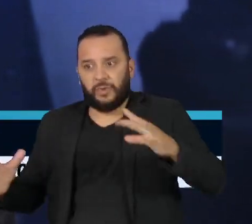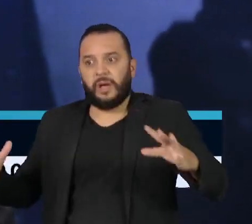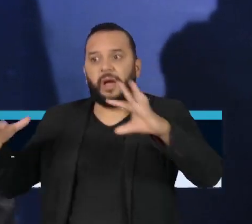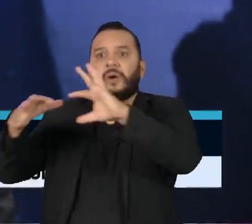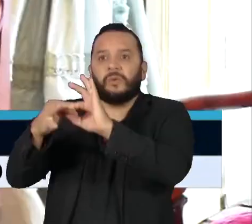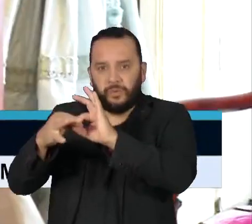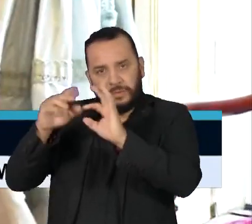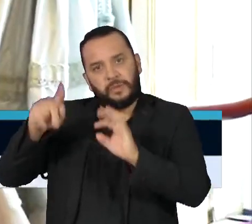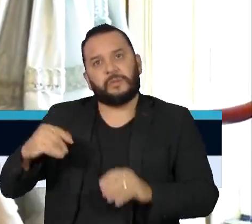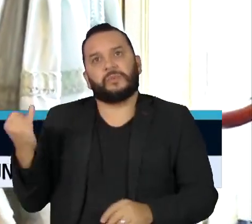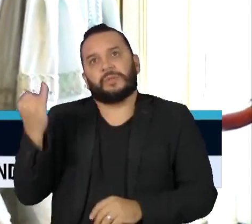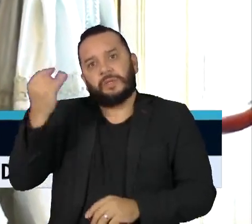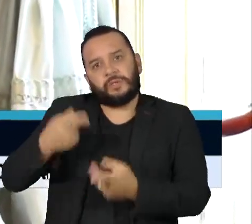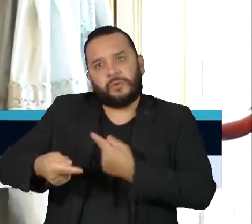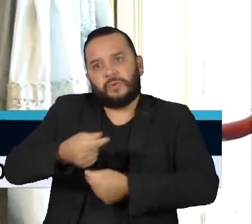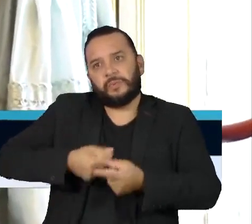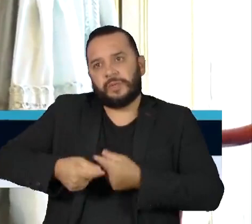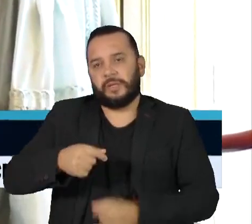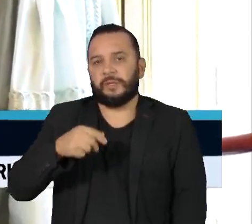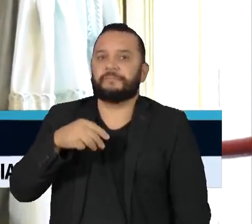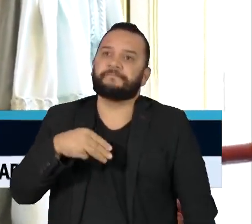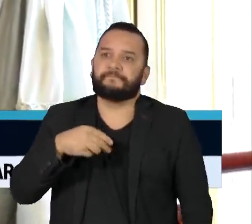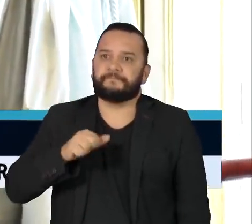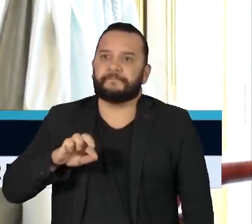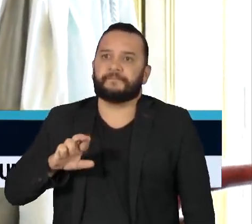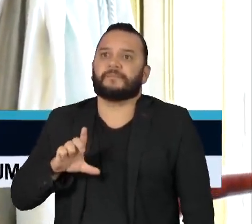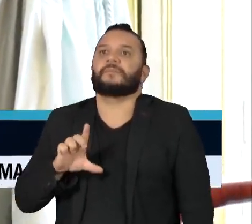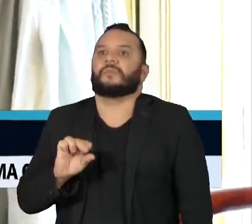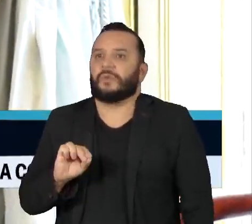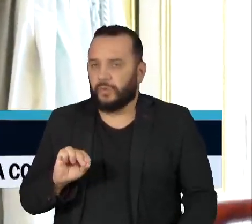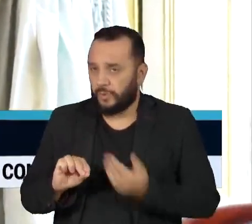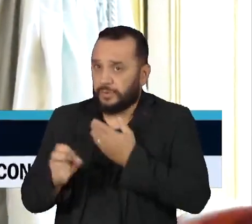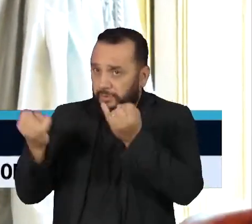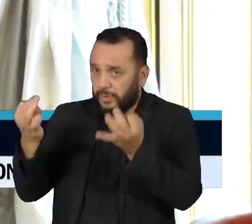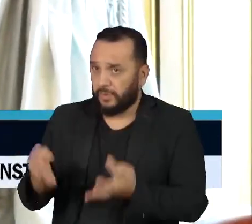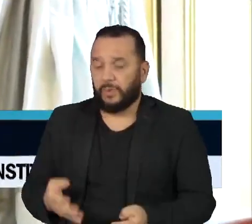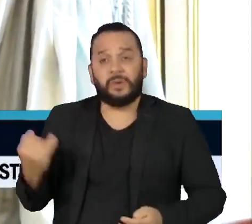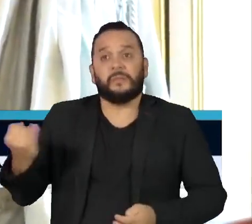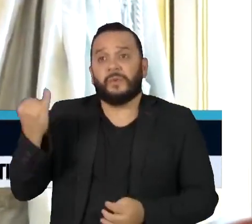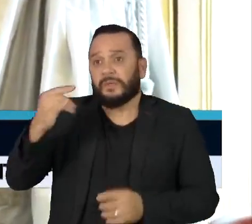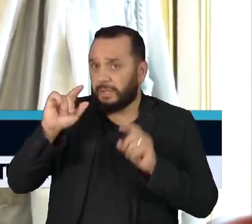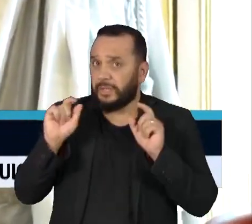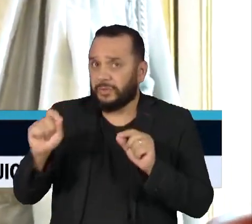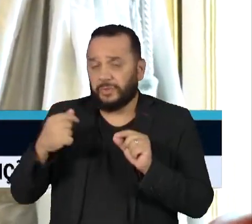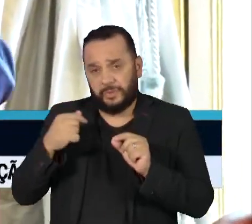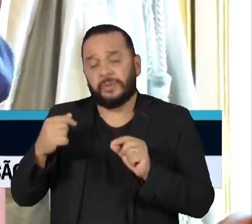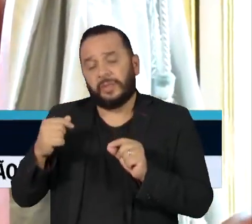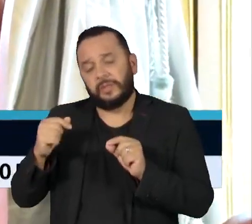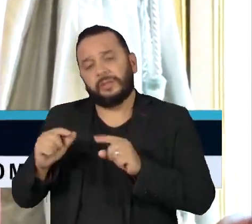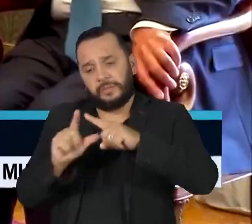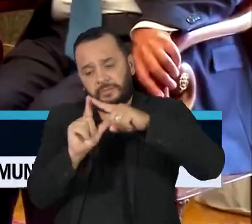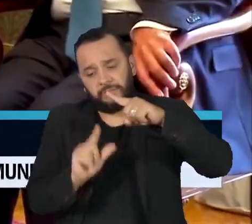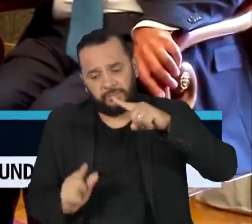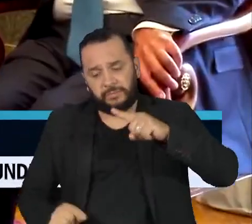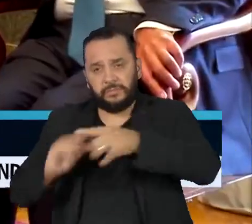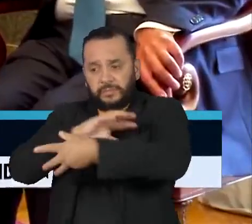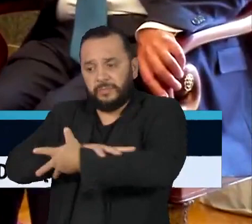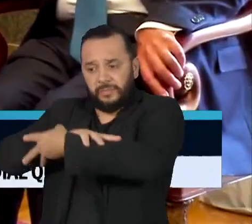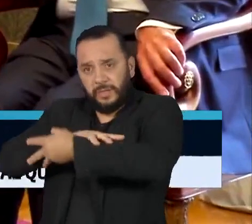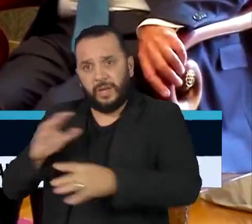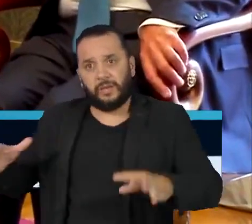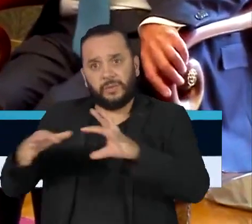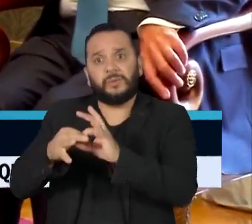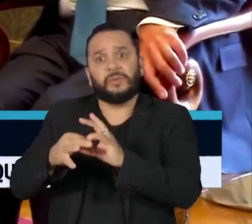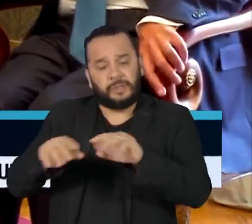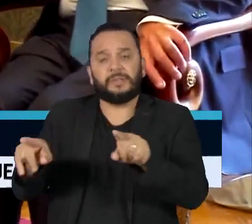econômicos. Marcelo Rebelo incentivou a importância da relação entre os blocos e disse que estará no Brasil, em